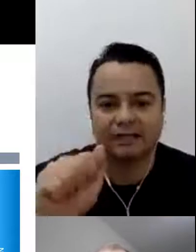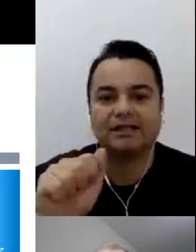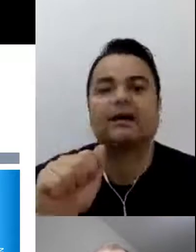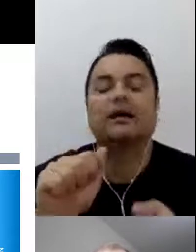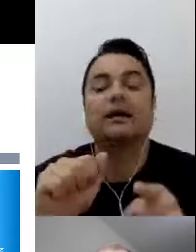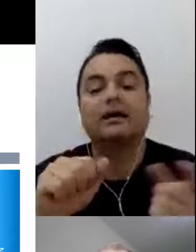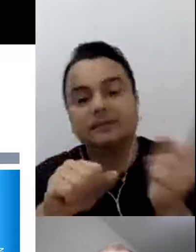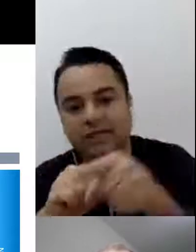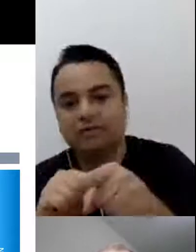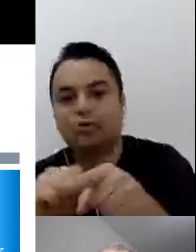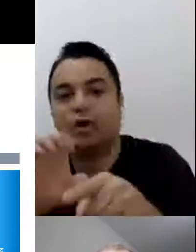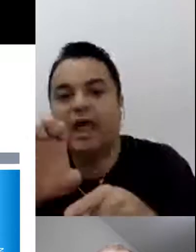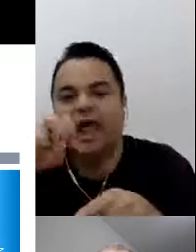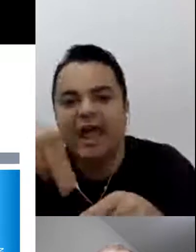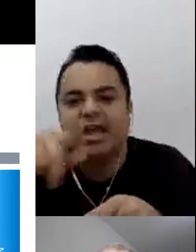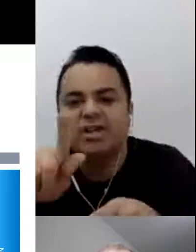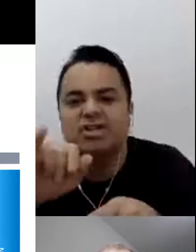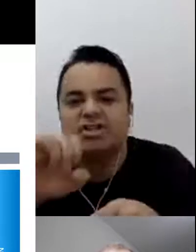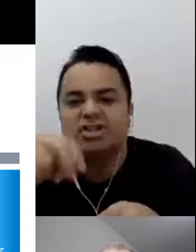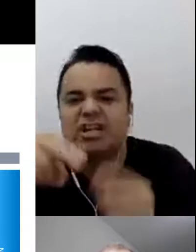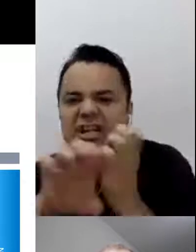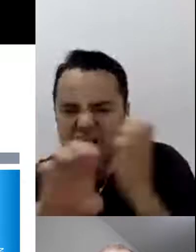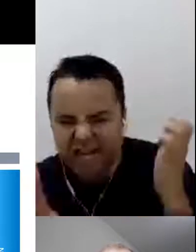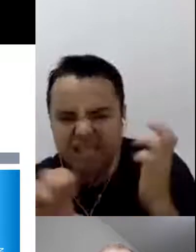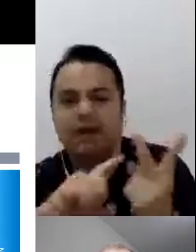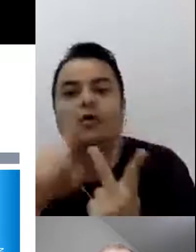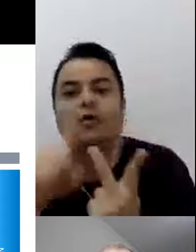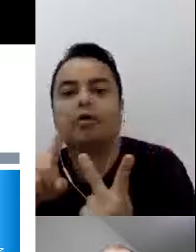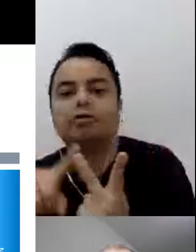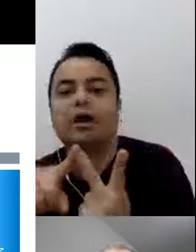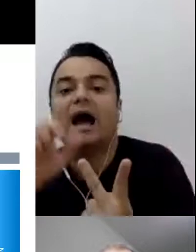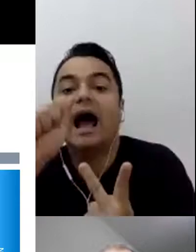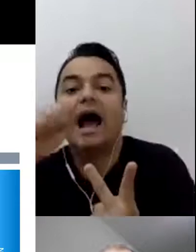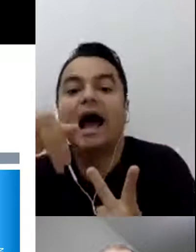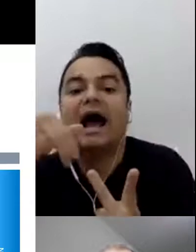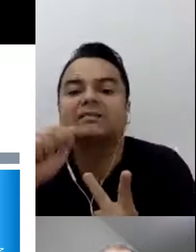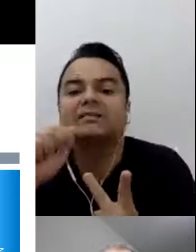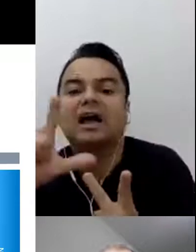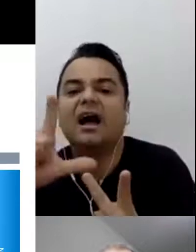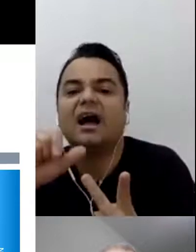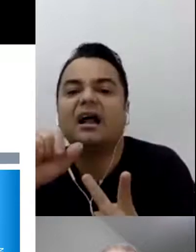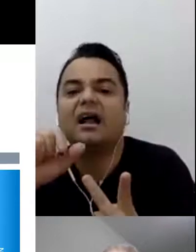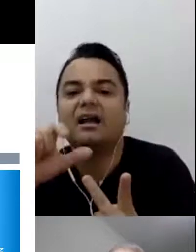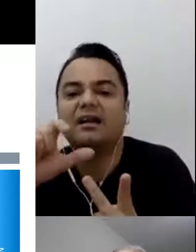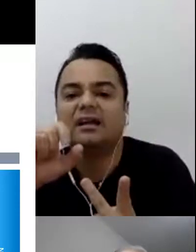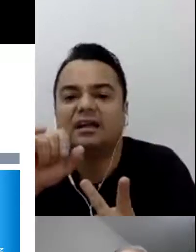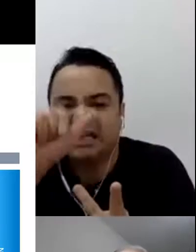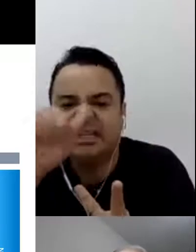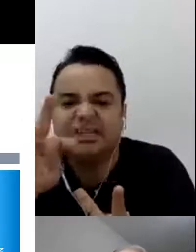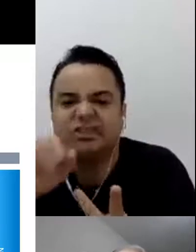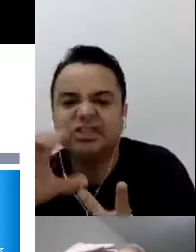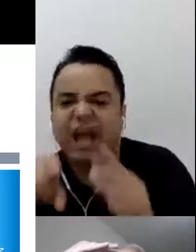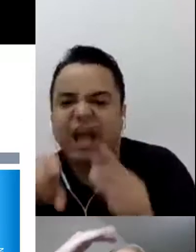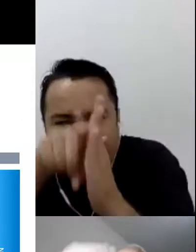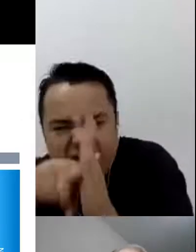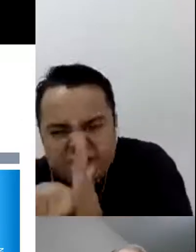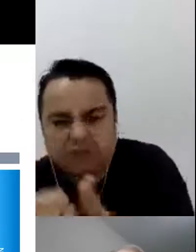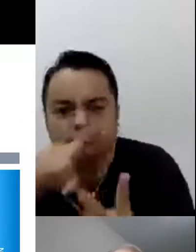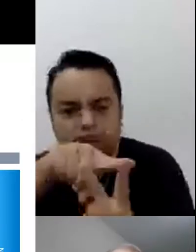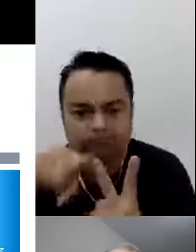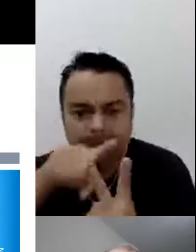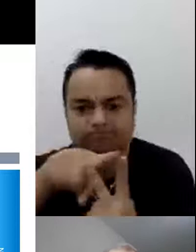inteligências artificiais, e com isso você vai começar a extrair o valor desses dados e ir subindo naquela hierarquia da pirâmide que eu